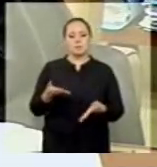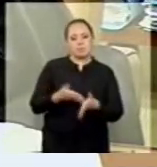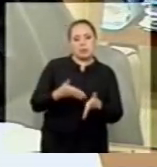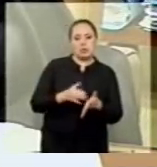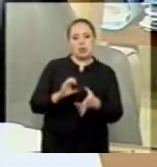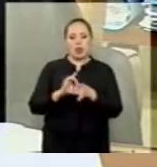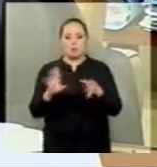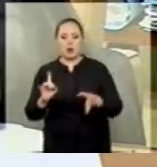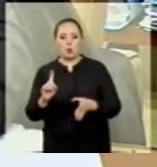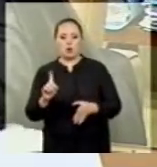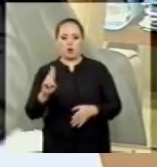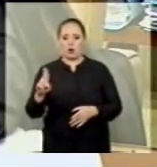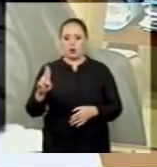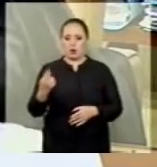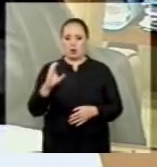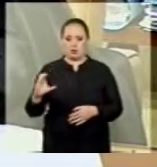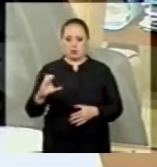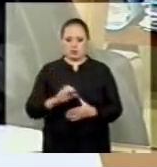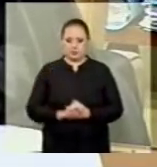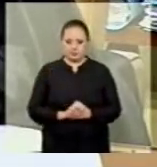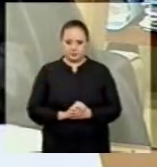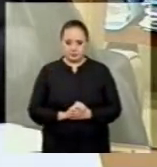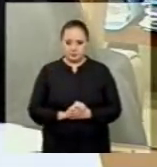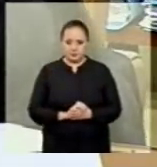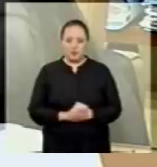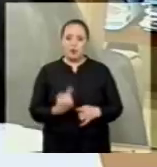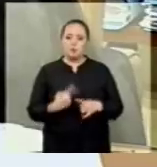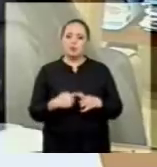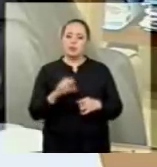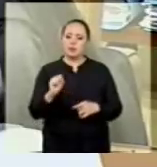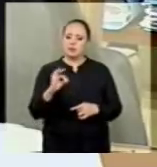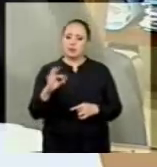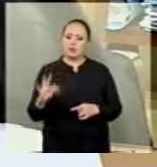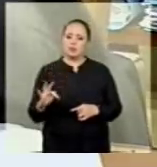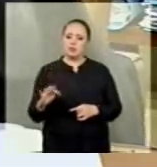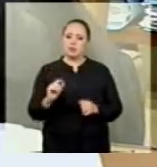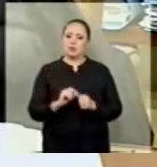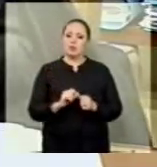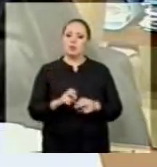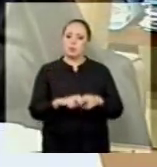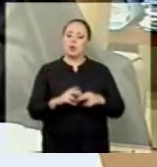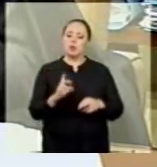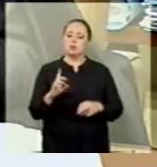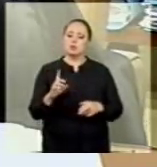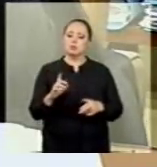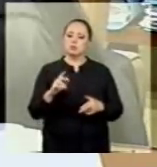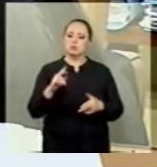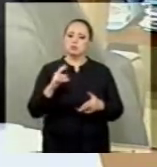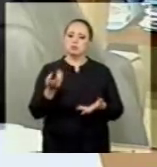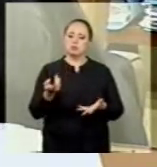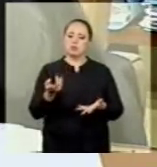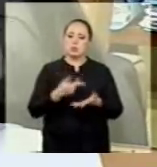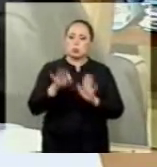habeas corpus. Porque ele disse que a construção do Supremo Tribunal Federal se deu exatamente na doutrina do habeas corpus e não